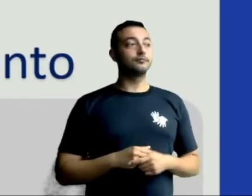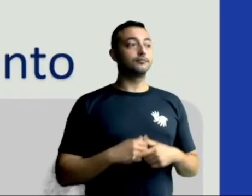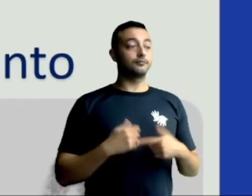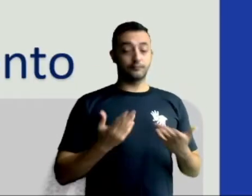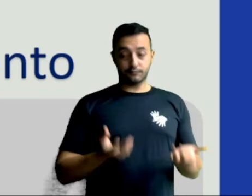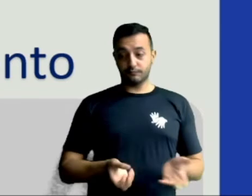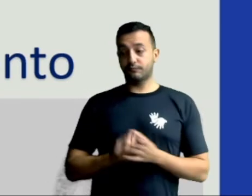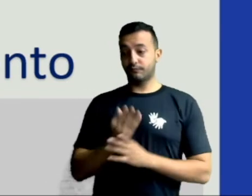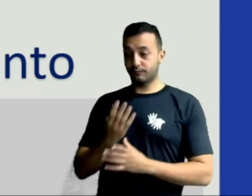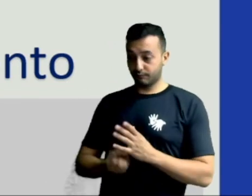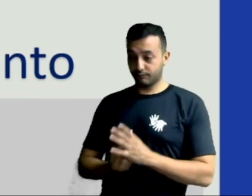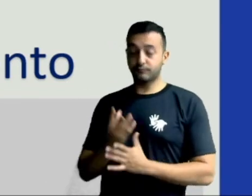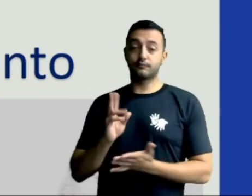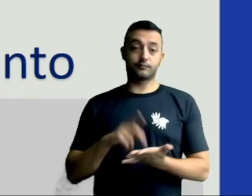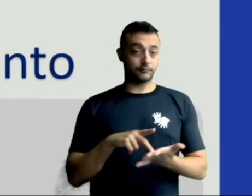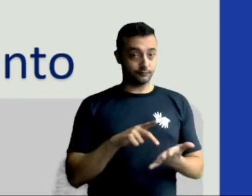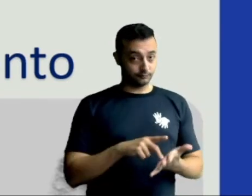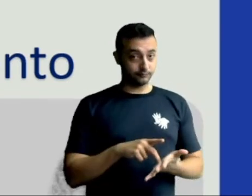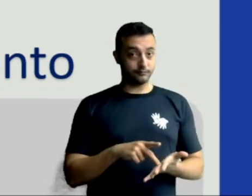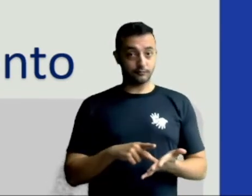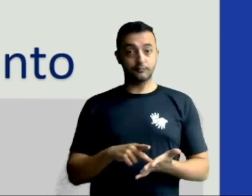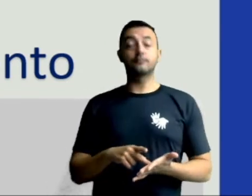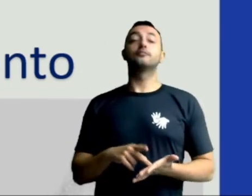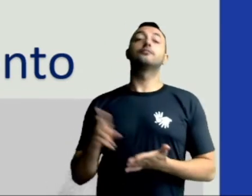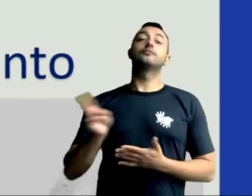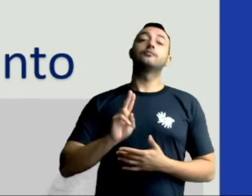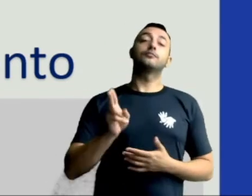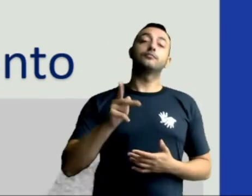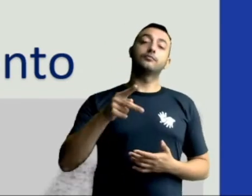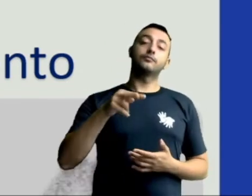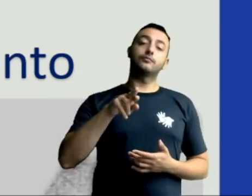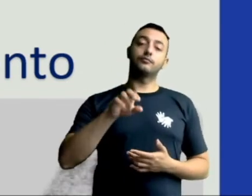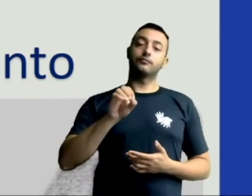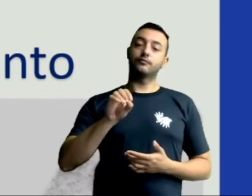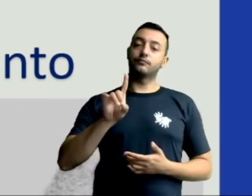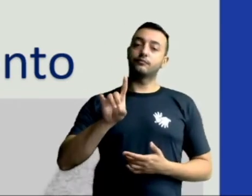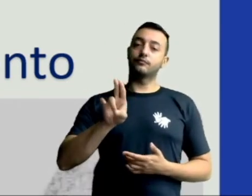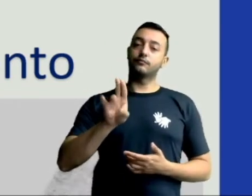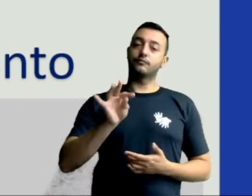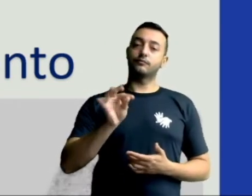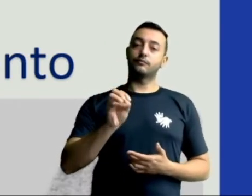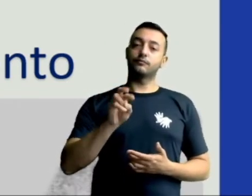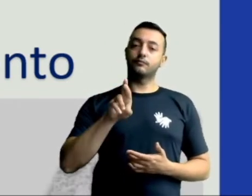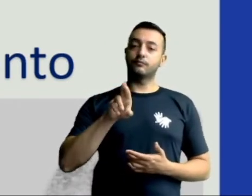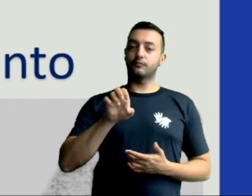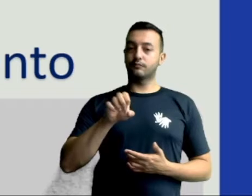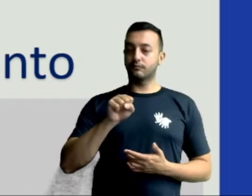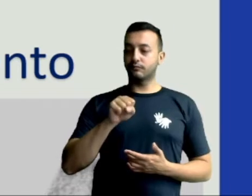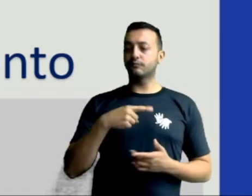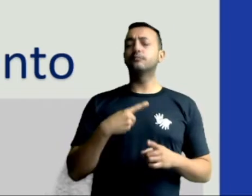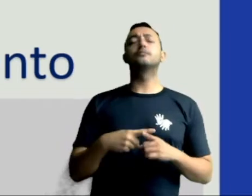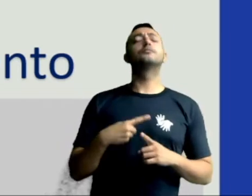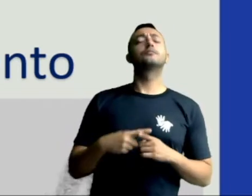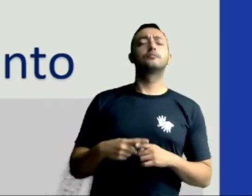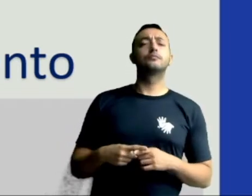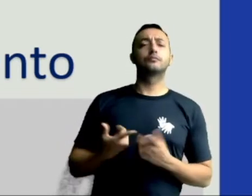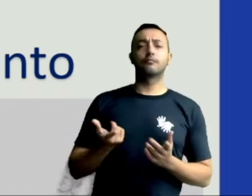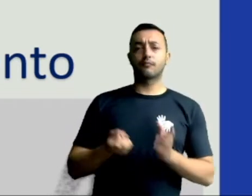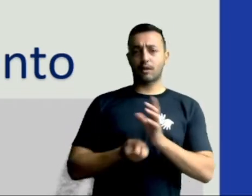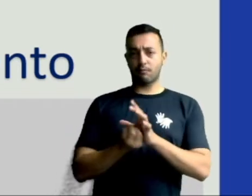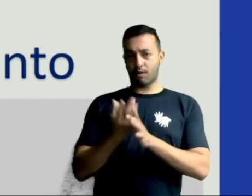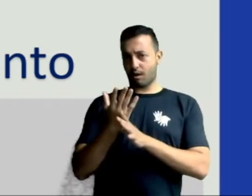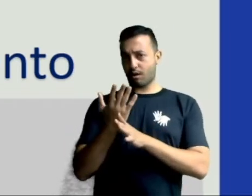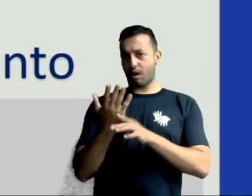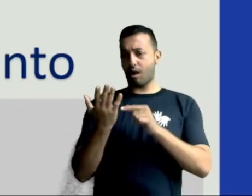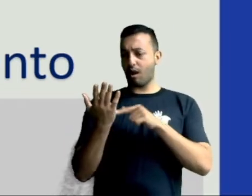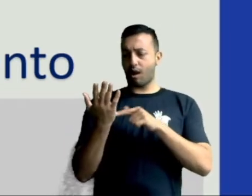as plantas, na verdade, eles são chamadas de produtoras, seres produtores. Por quê, gente? Você já viu a planta, ela não